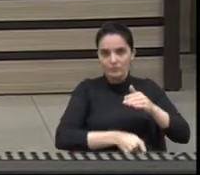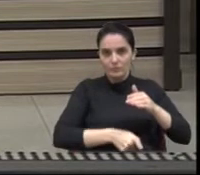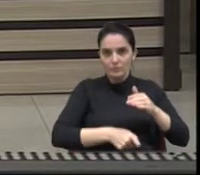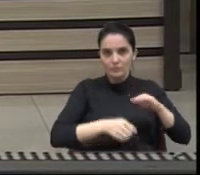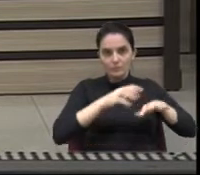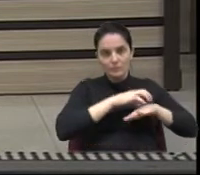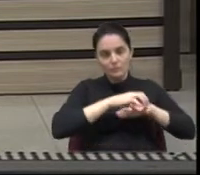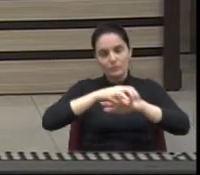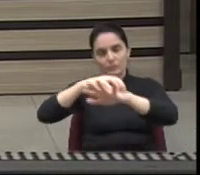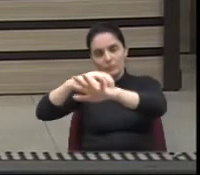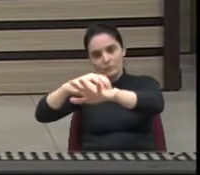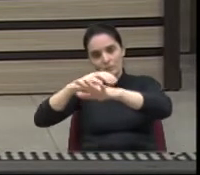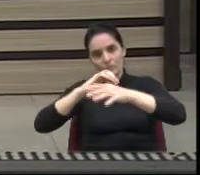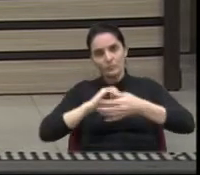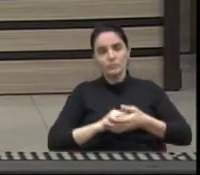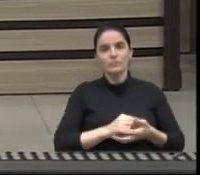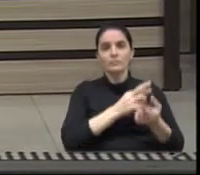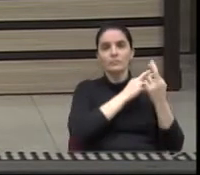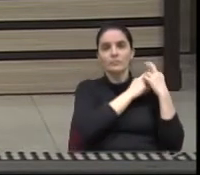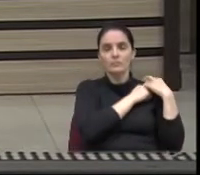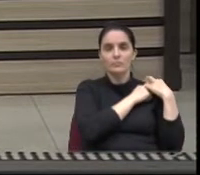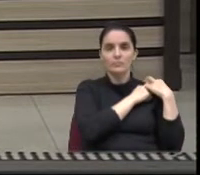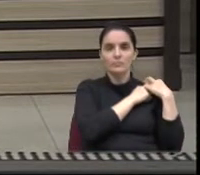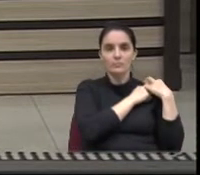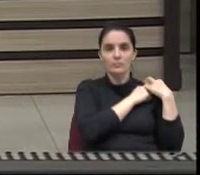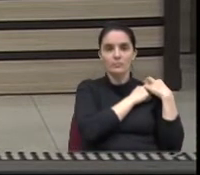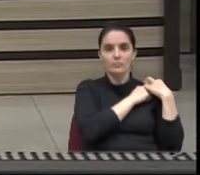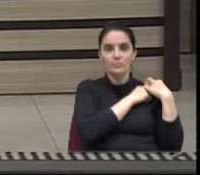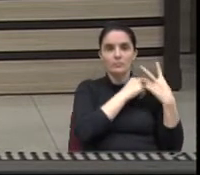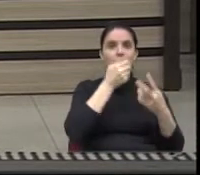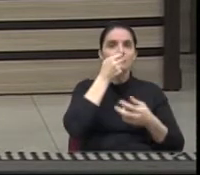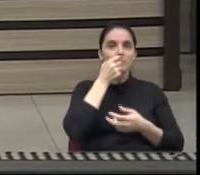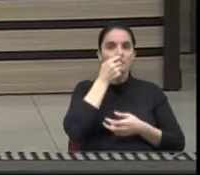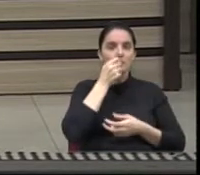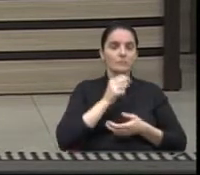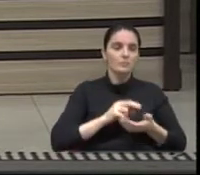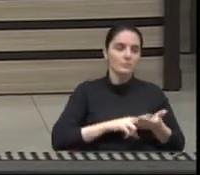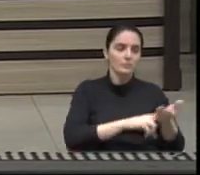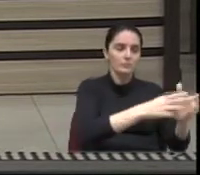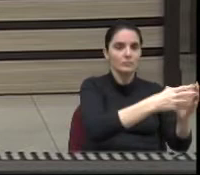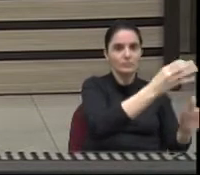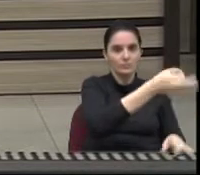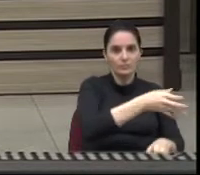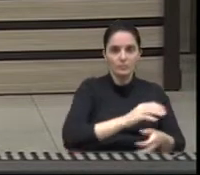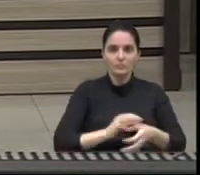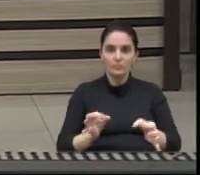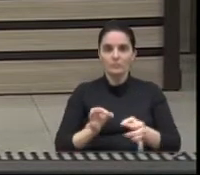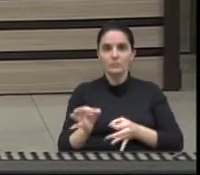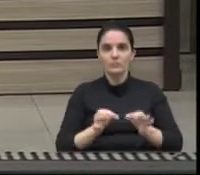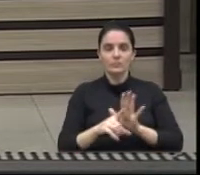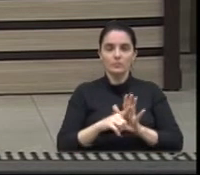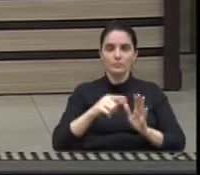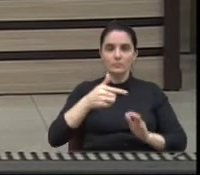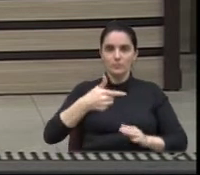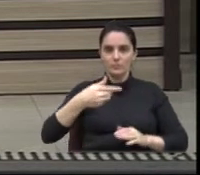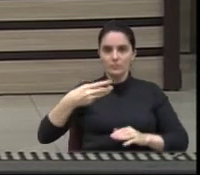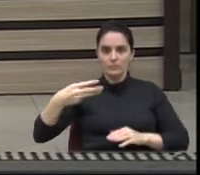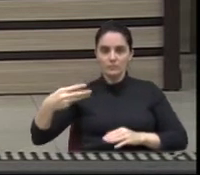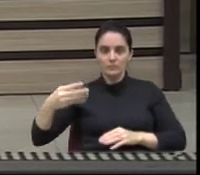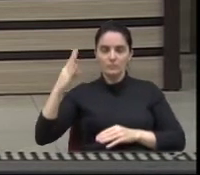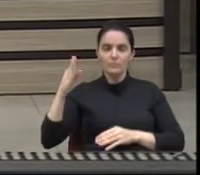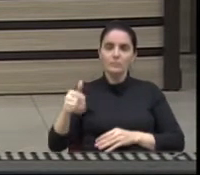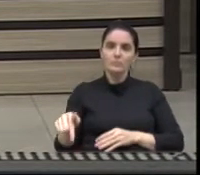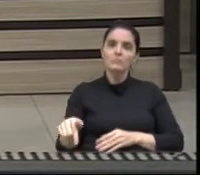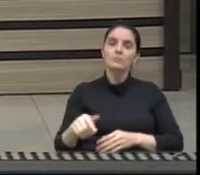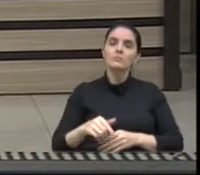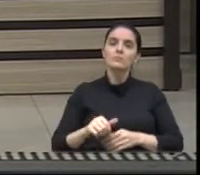dá outras providências. Vereador Estevam Nogueira. As comissões competentes. Projeto de Lei